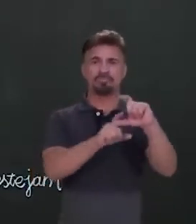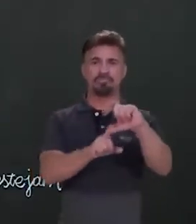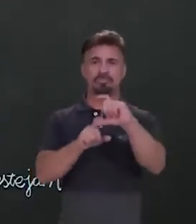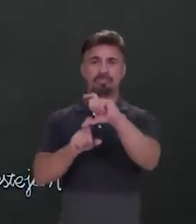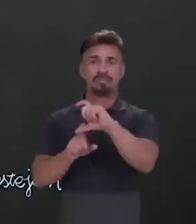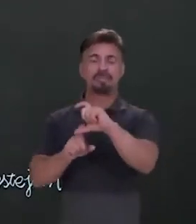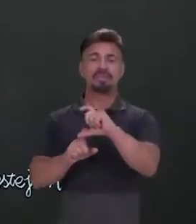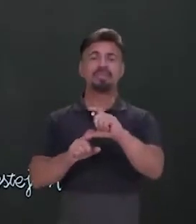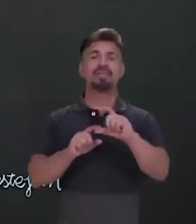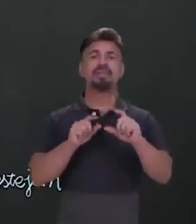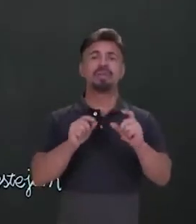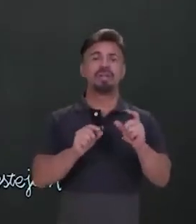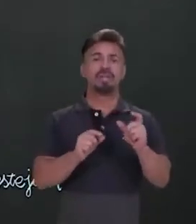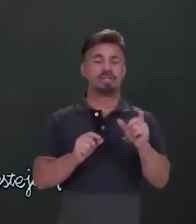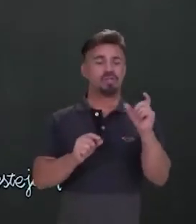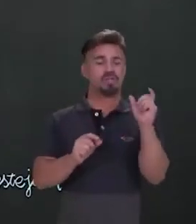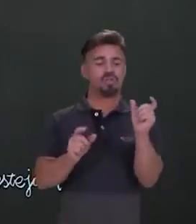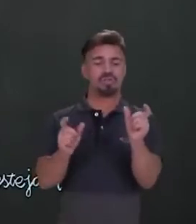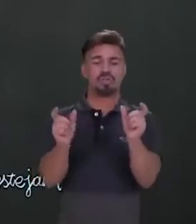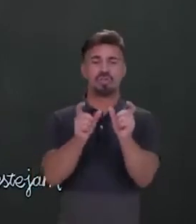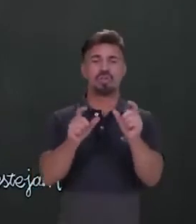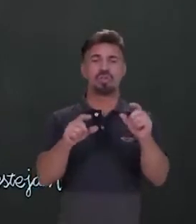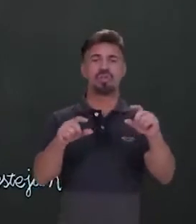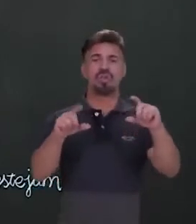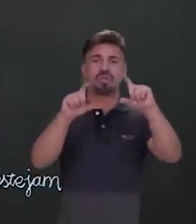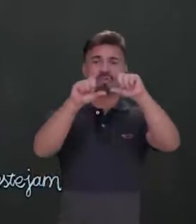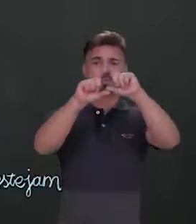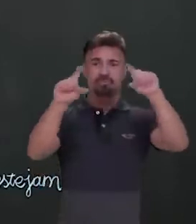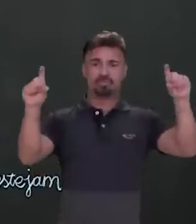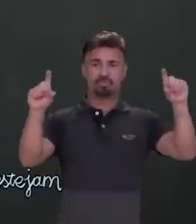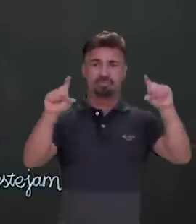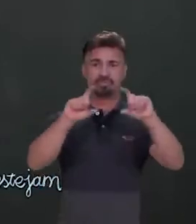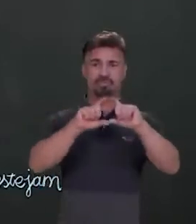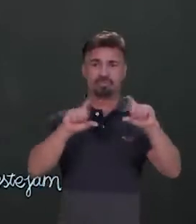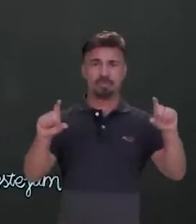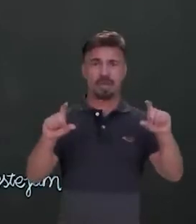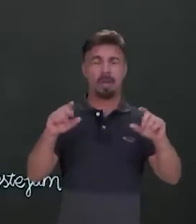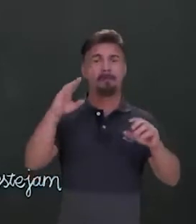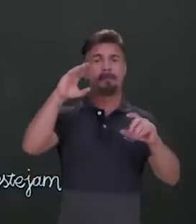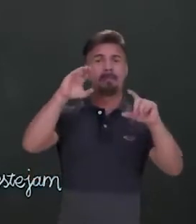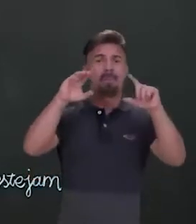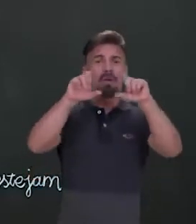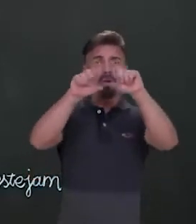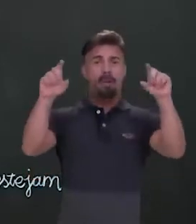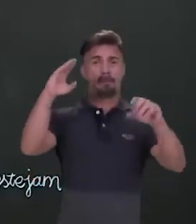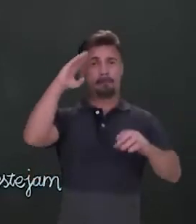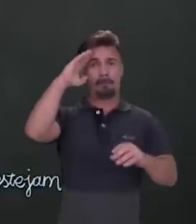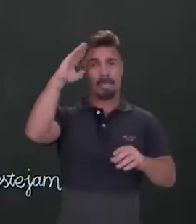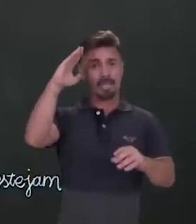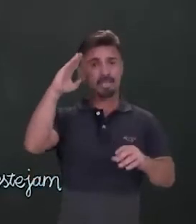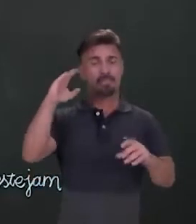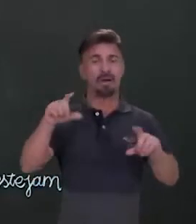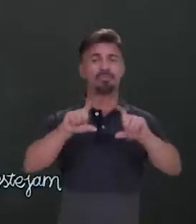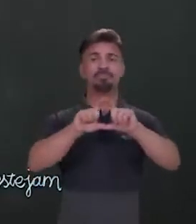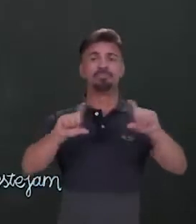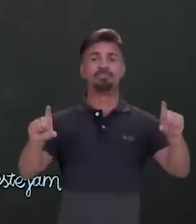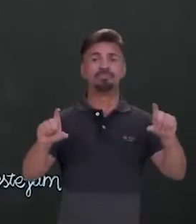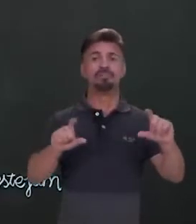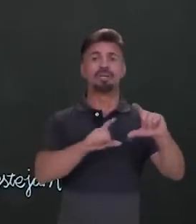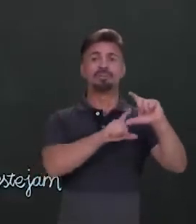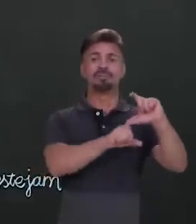é caracterizado pela presença de duas orações. Uma oração que a gente chama de oração principal e uma oração que a gente chama de